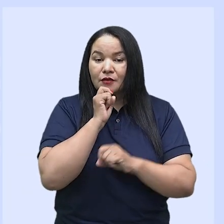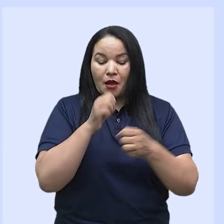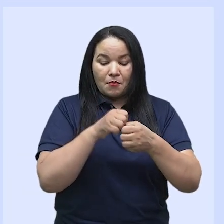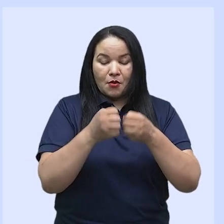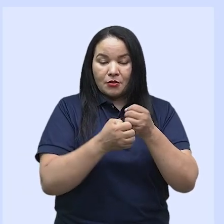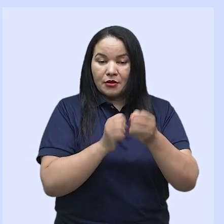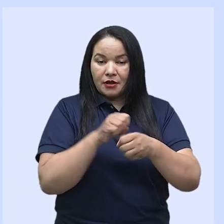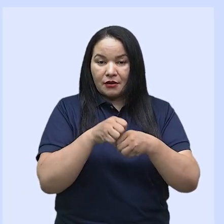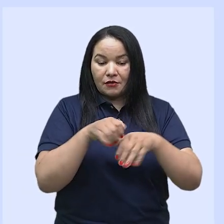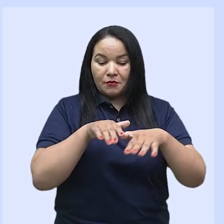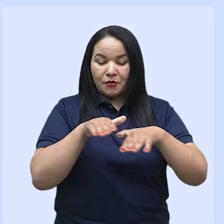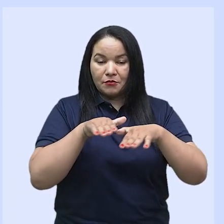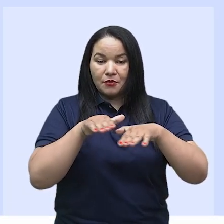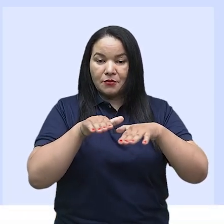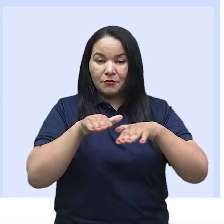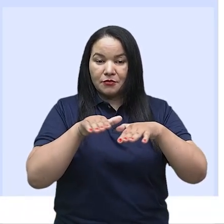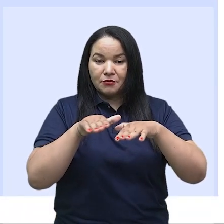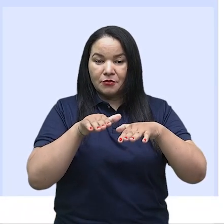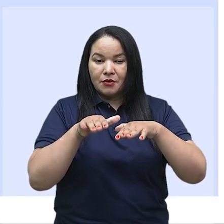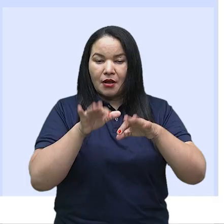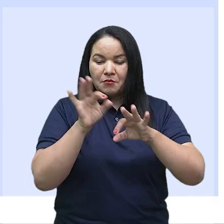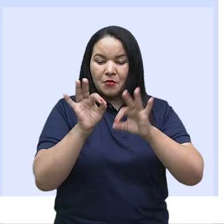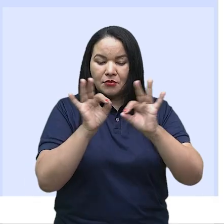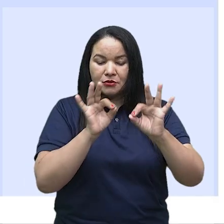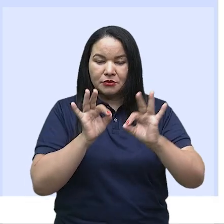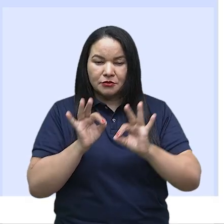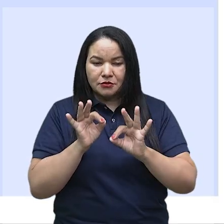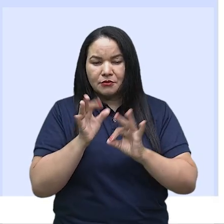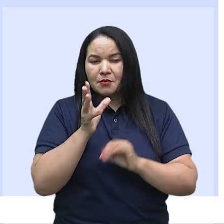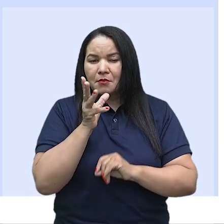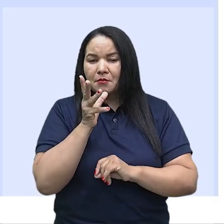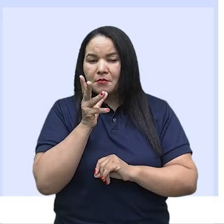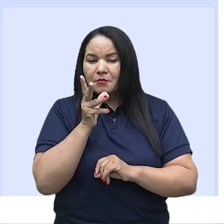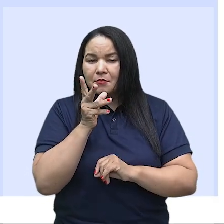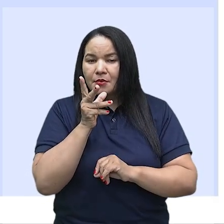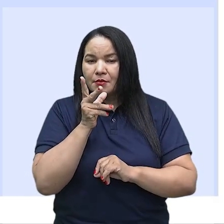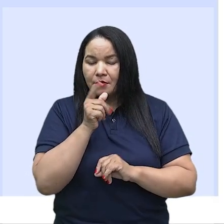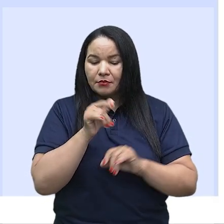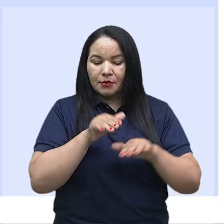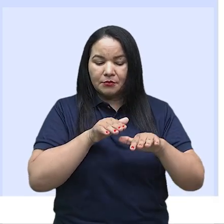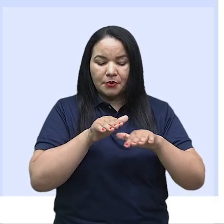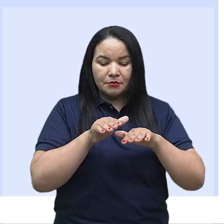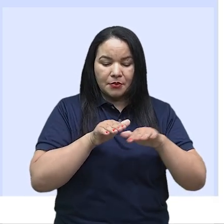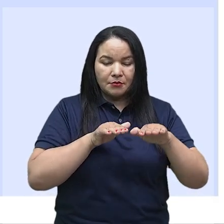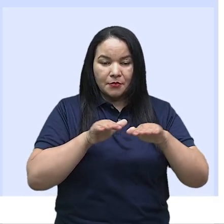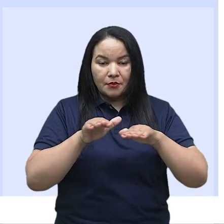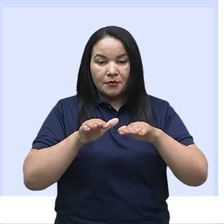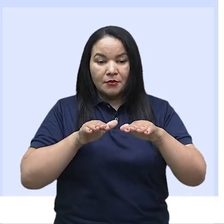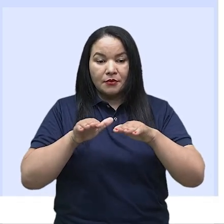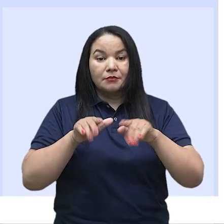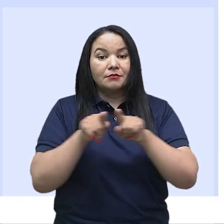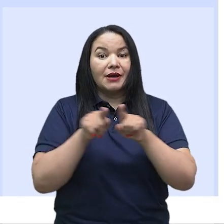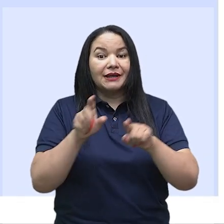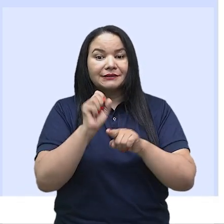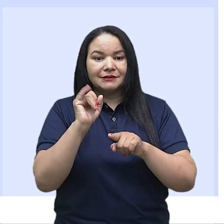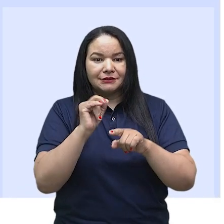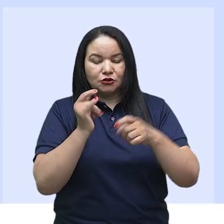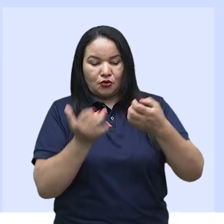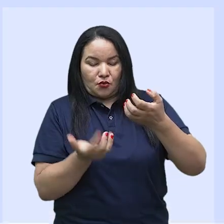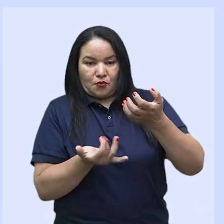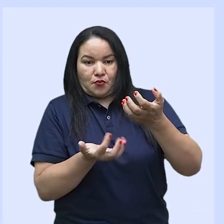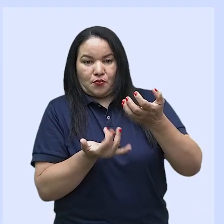numa velocidade menor, tá vendo? Que as bolinhas estão bem devagarinho. Pois é, à medida que esse